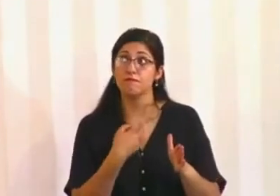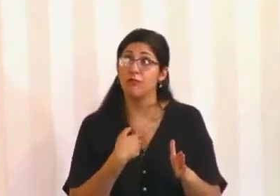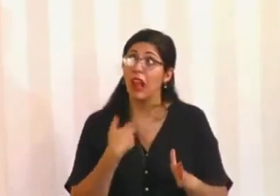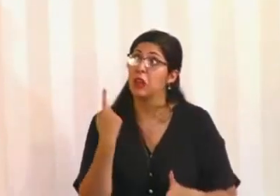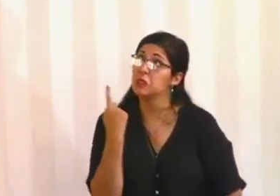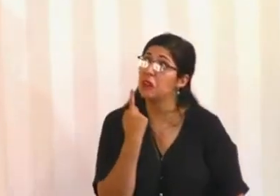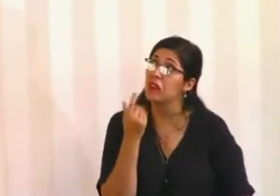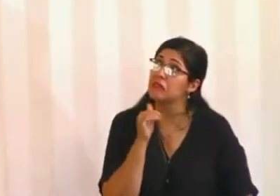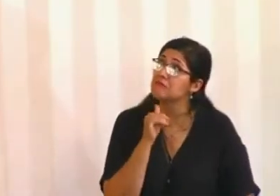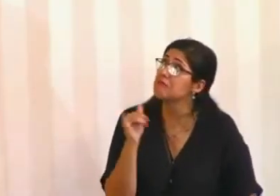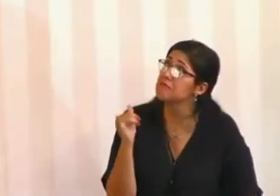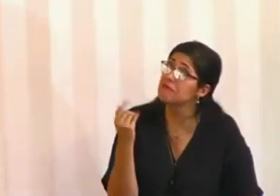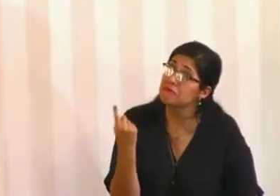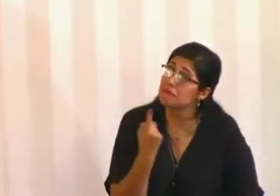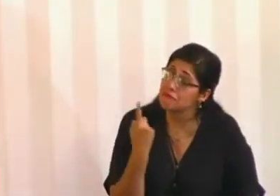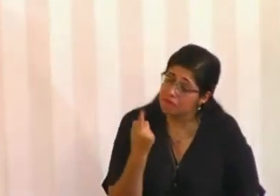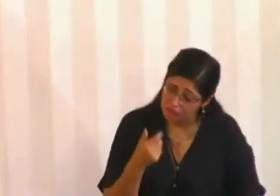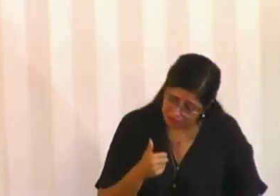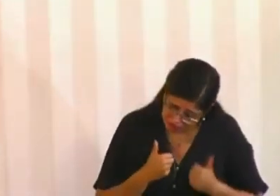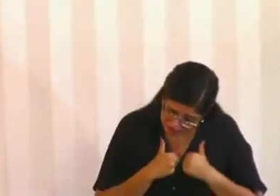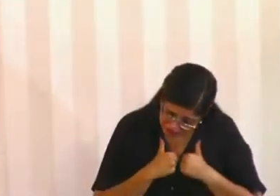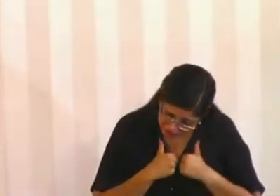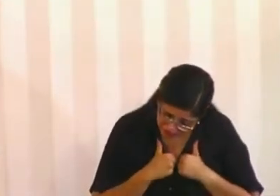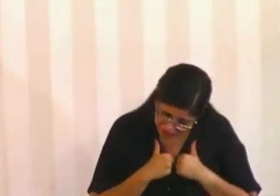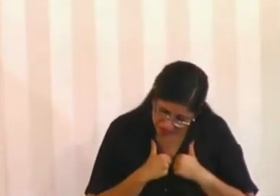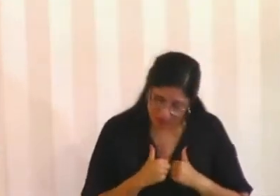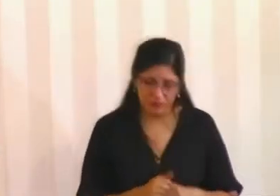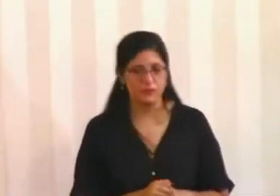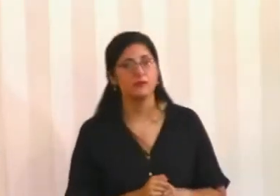Olha que coisa linda, o versículo 18.